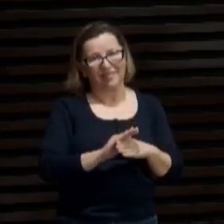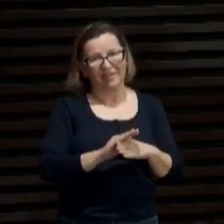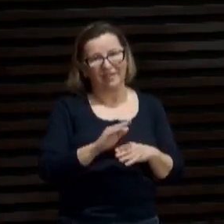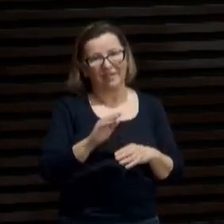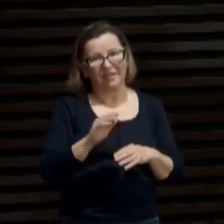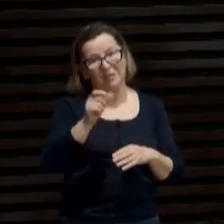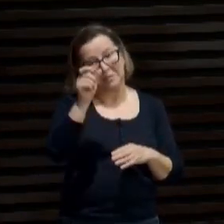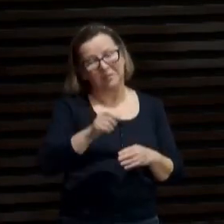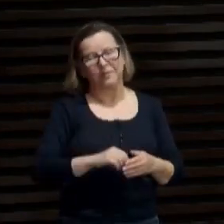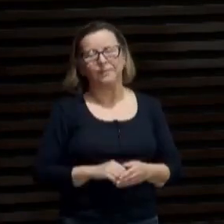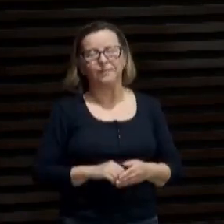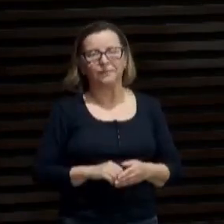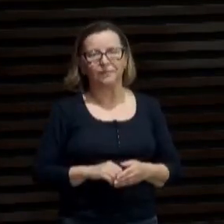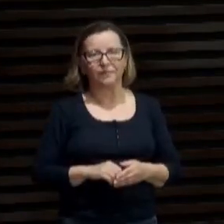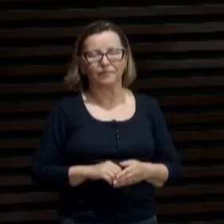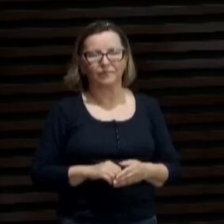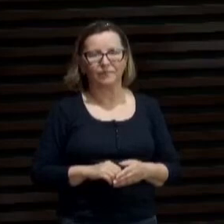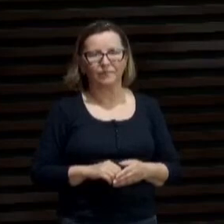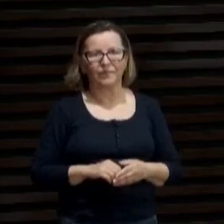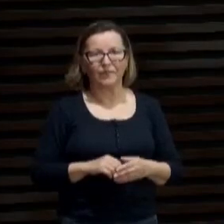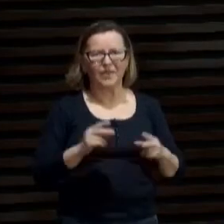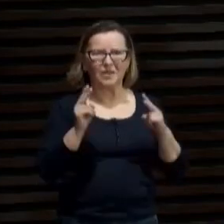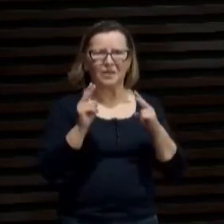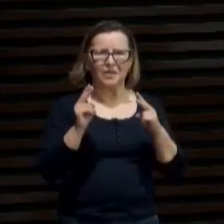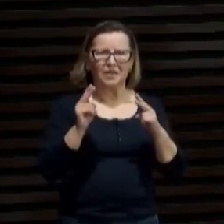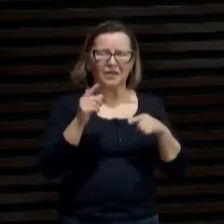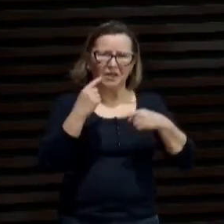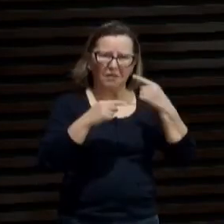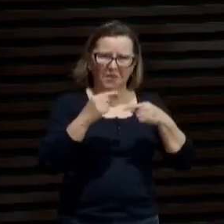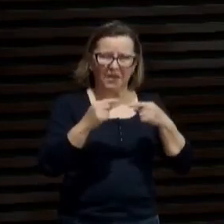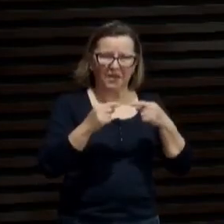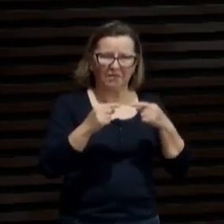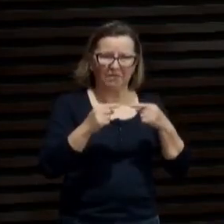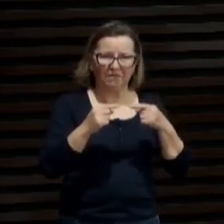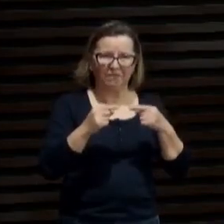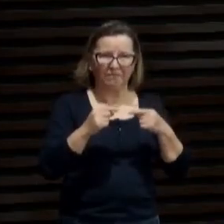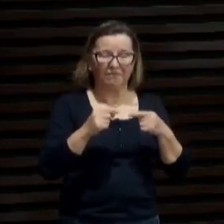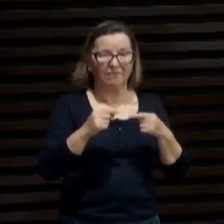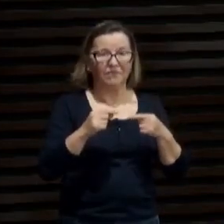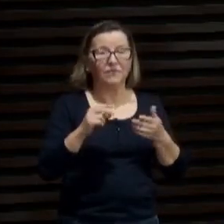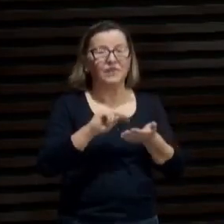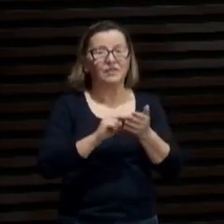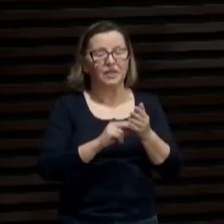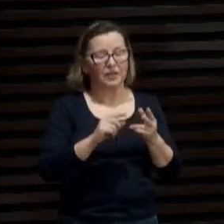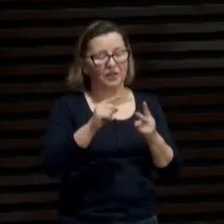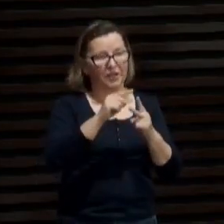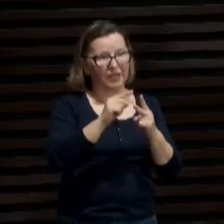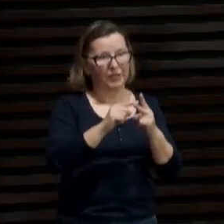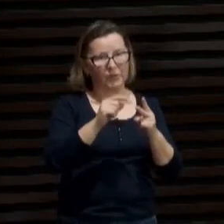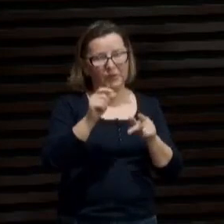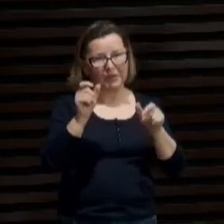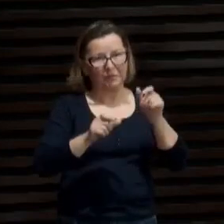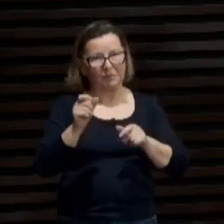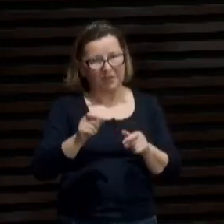pensam diferente e as duas têm certeza que estão com a razão. Não é isso? Quando você se desentende com o